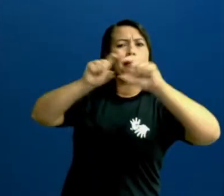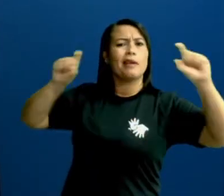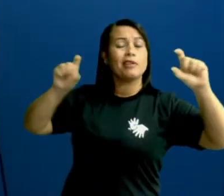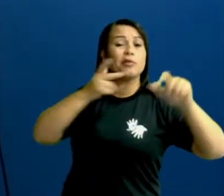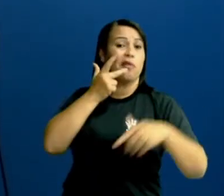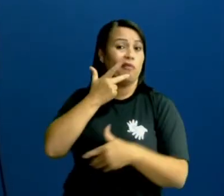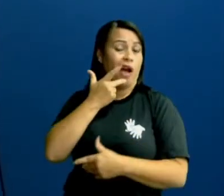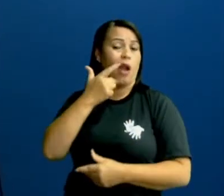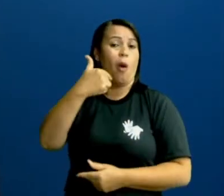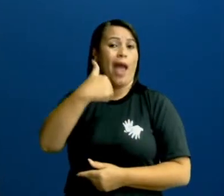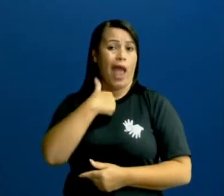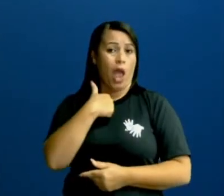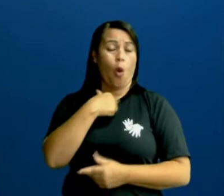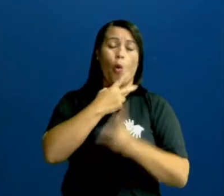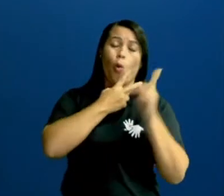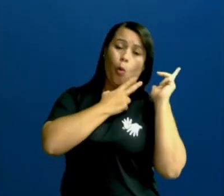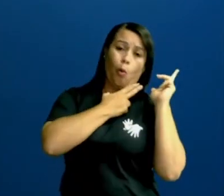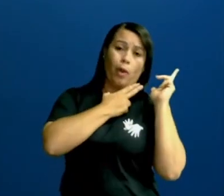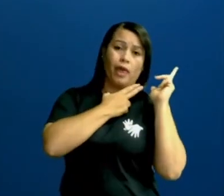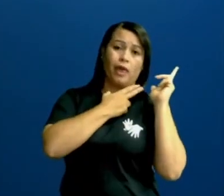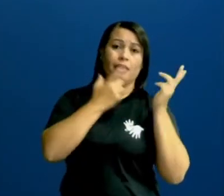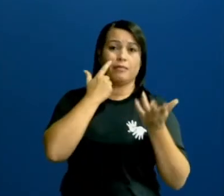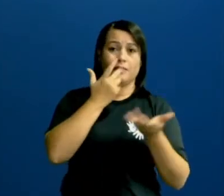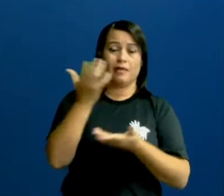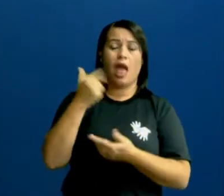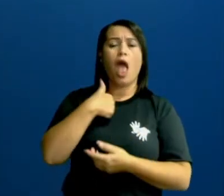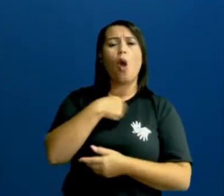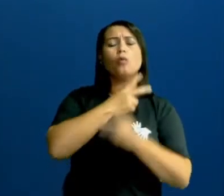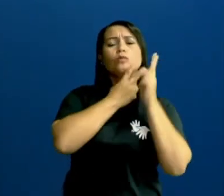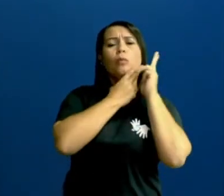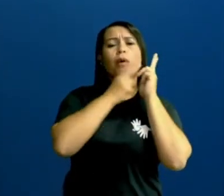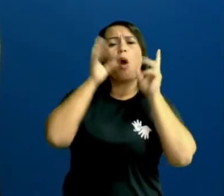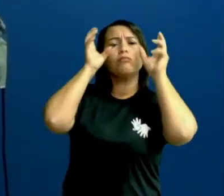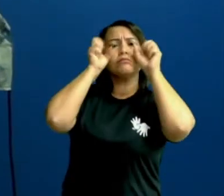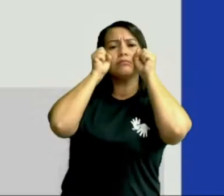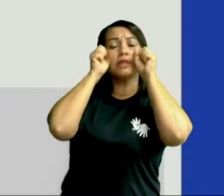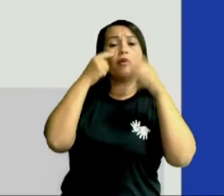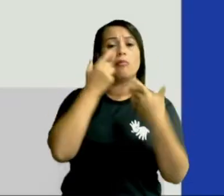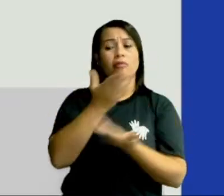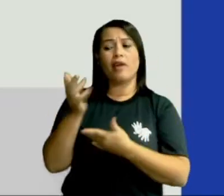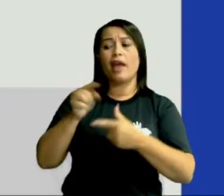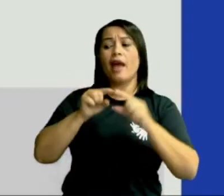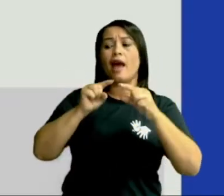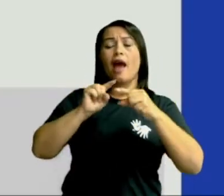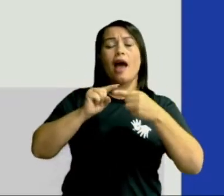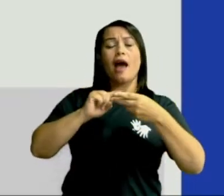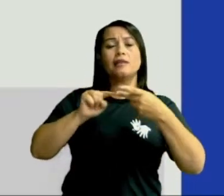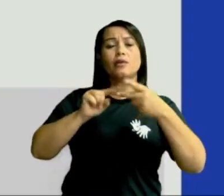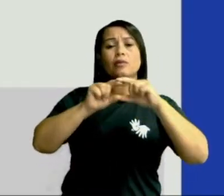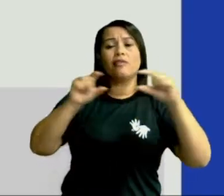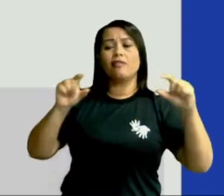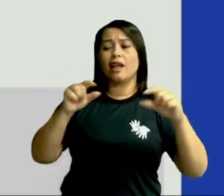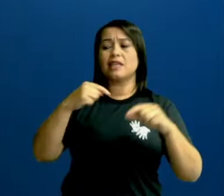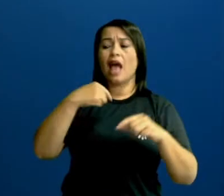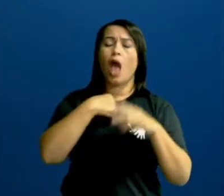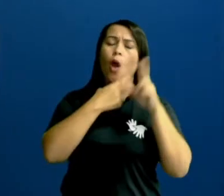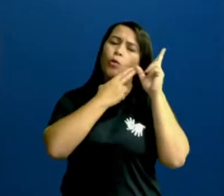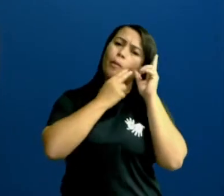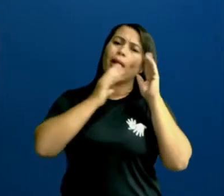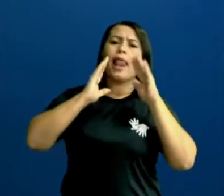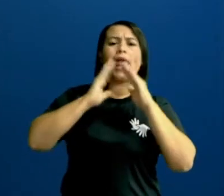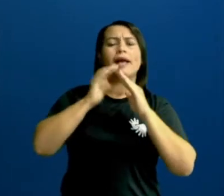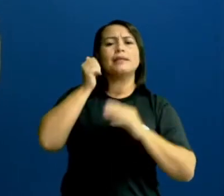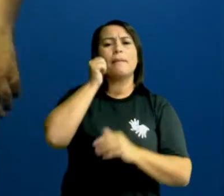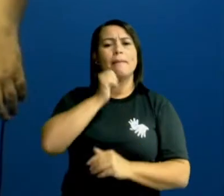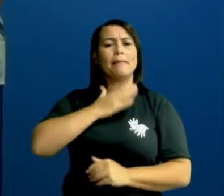quando eu digo eu dormi. Eu dormi. Vamos ver a segunda frase. Eu dormi na casa da